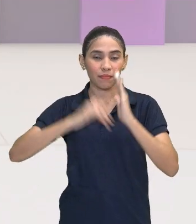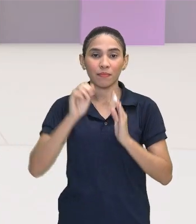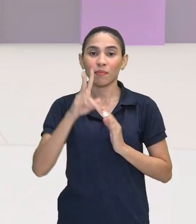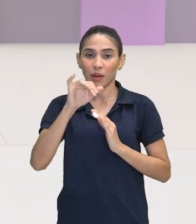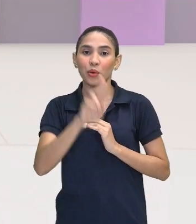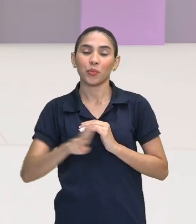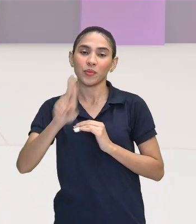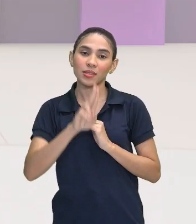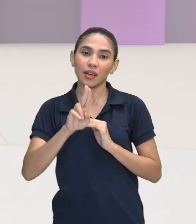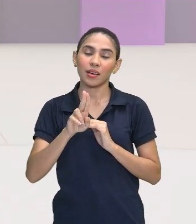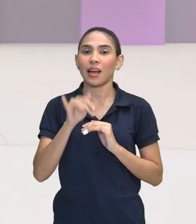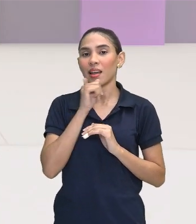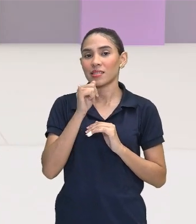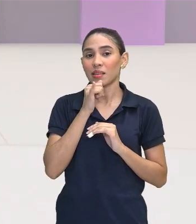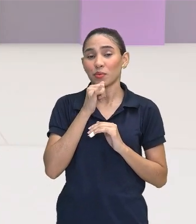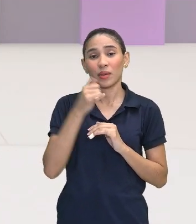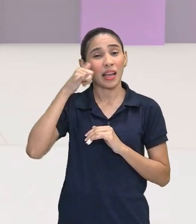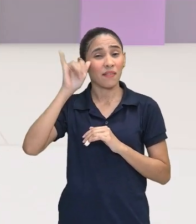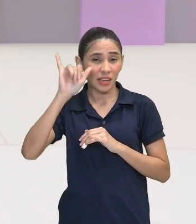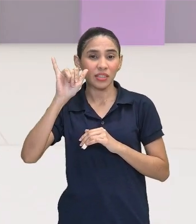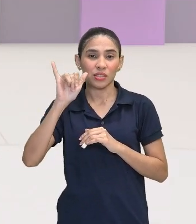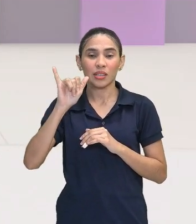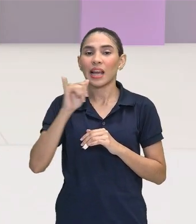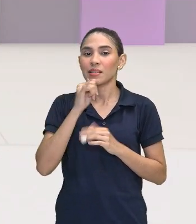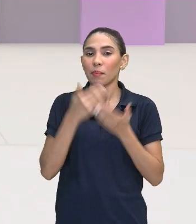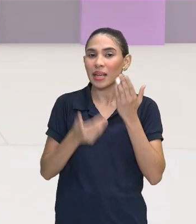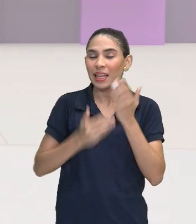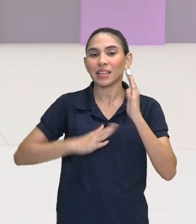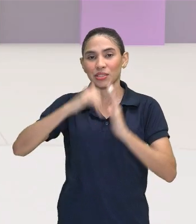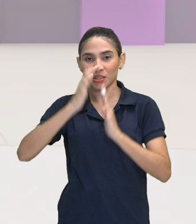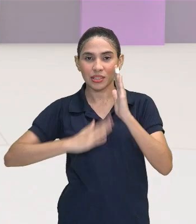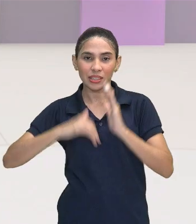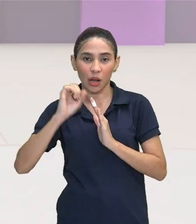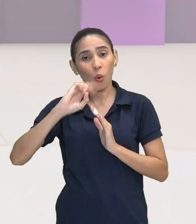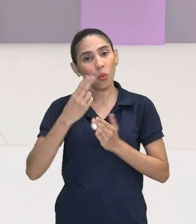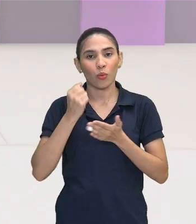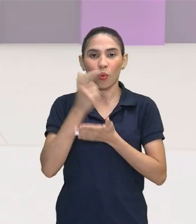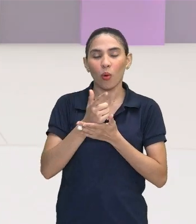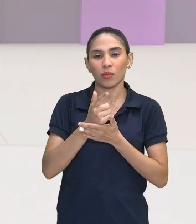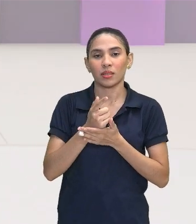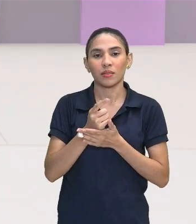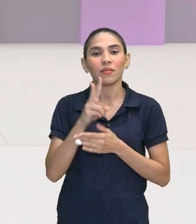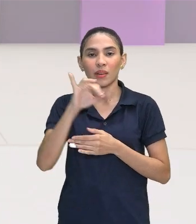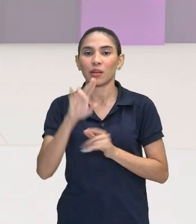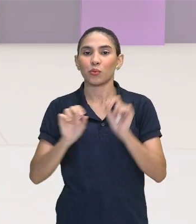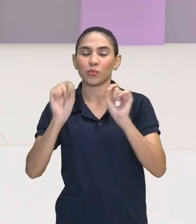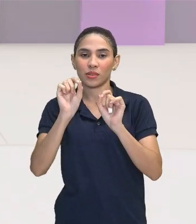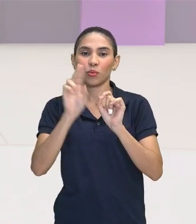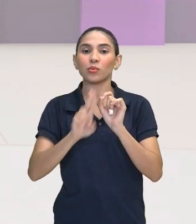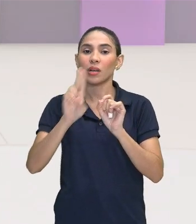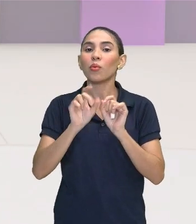pintar essa parede, de modo que não falte tinta e muito menos você gaste a mais, tá? A gente vai utilizar